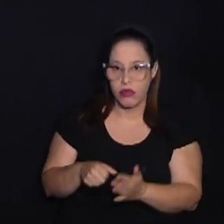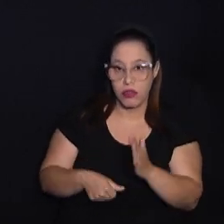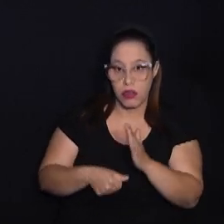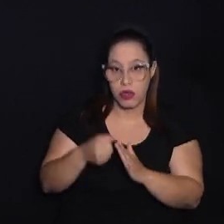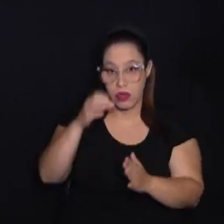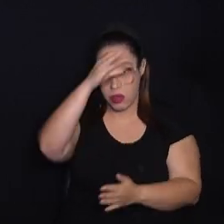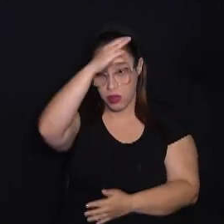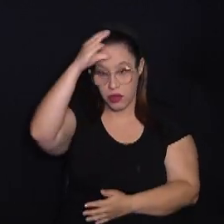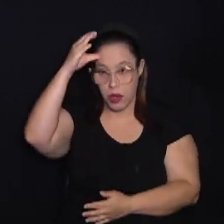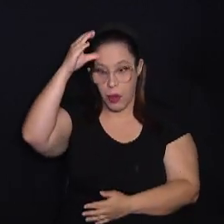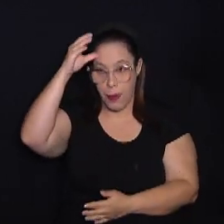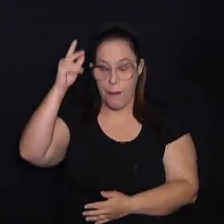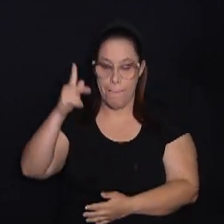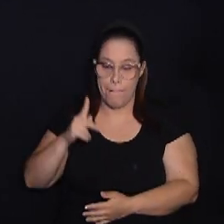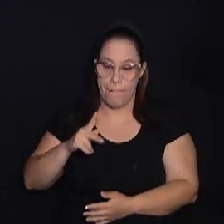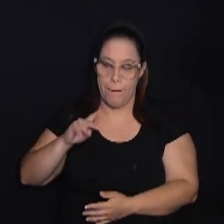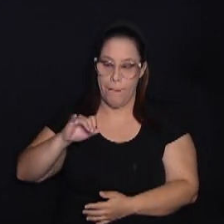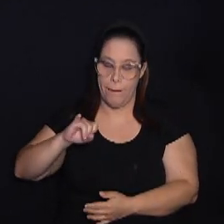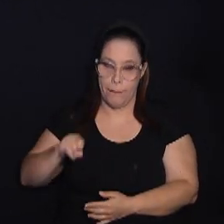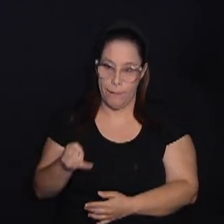cliente pessoa jurídica.